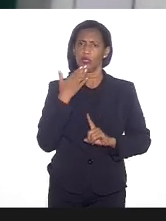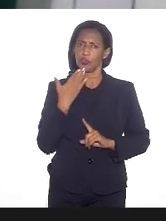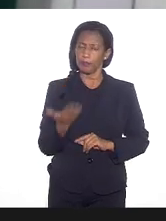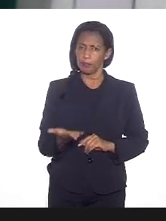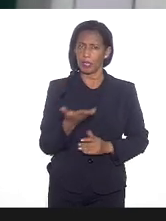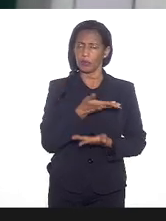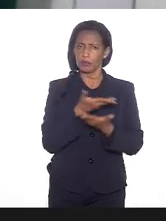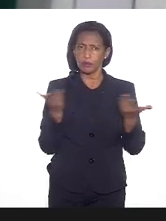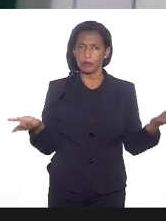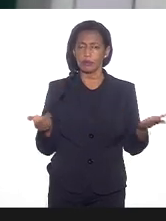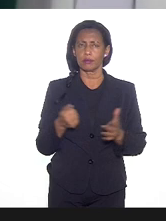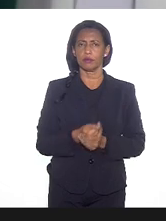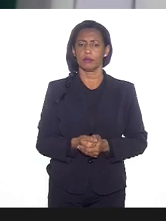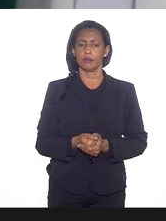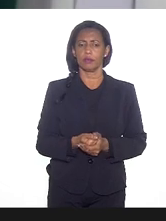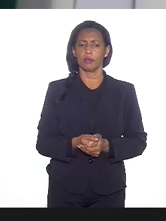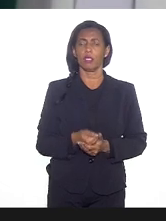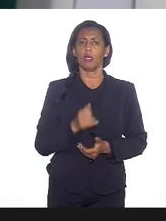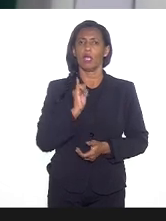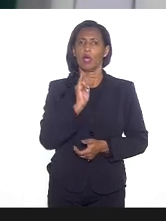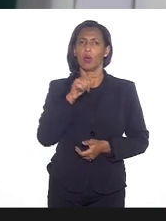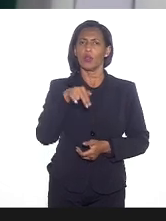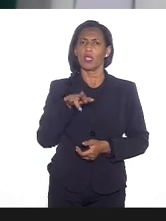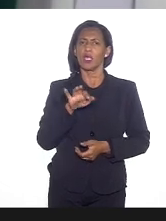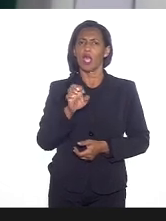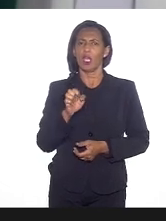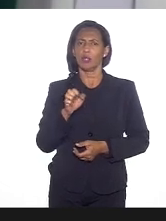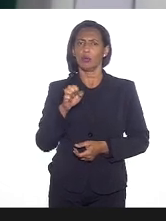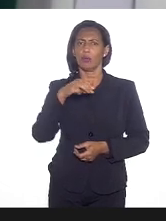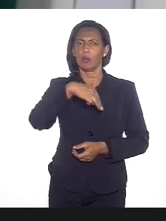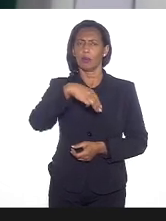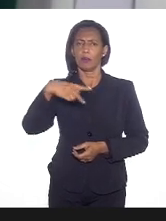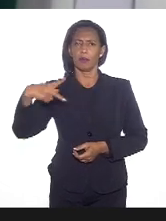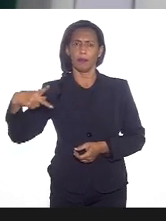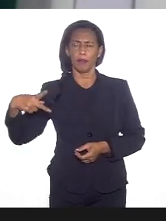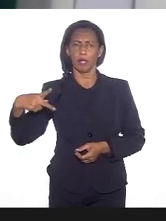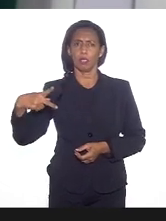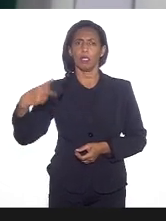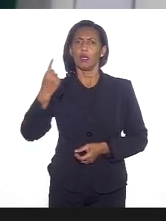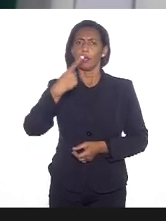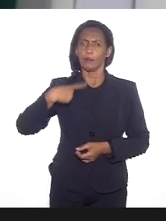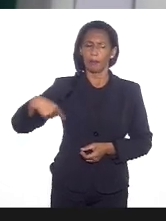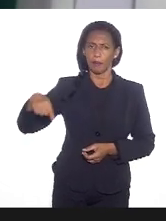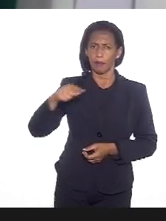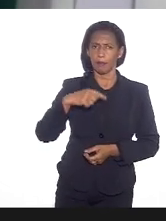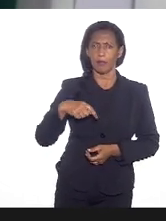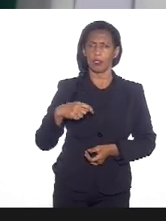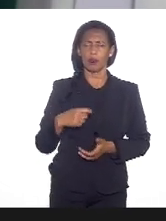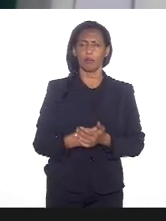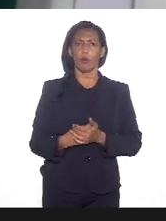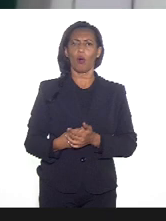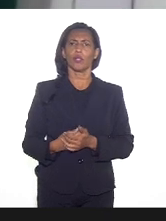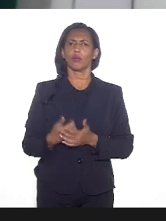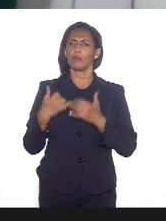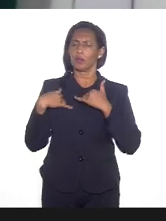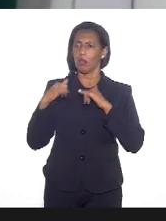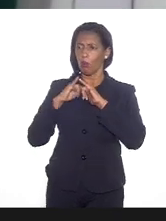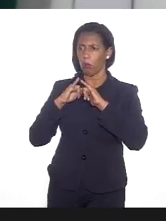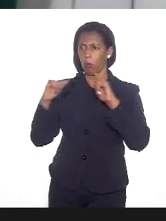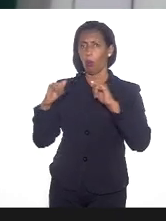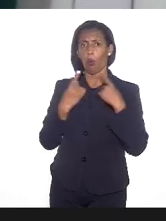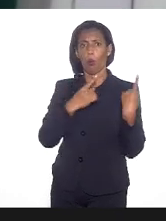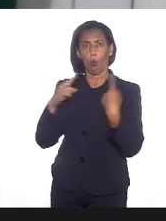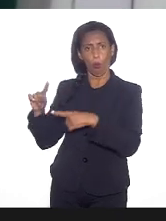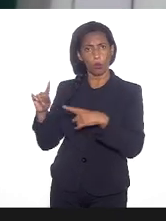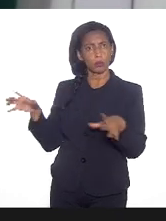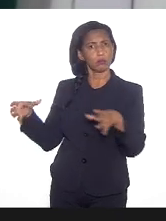né, a instauração de inquérito pelo Ministério Público para que possa fundamentar o oferecimento de denúncia contra essas pessoas e